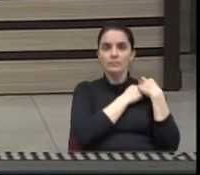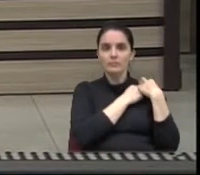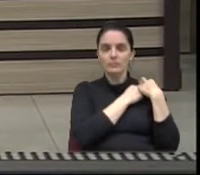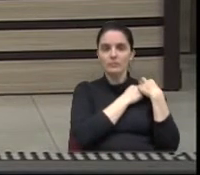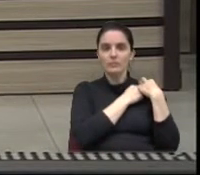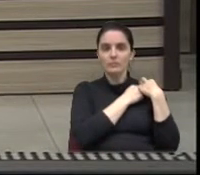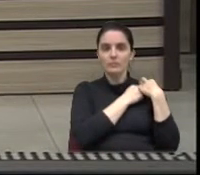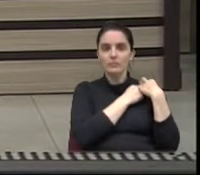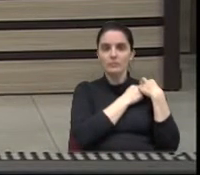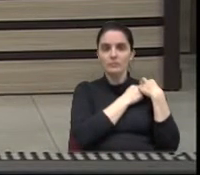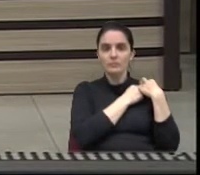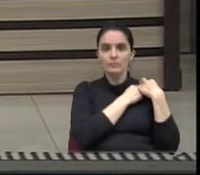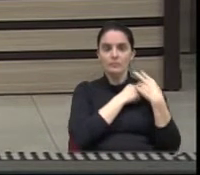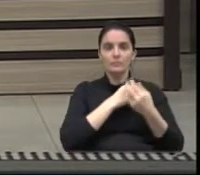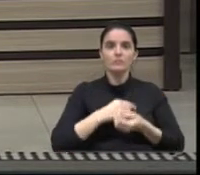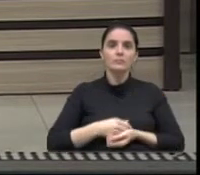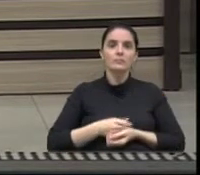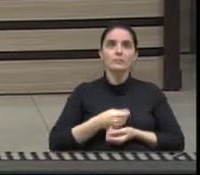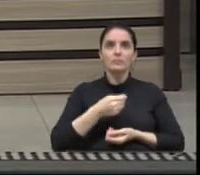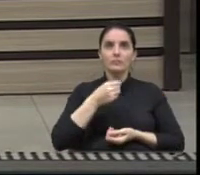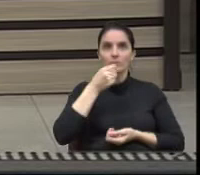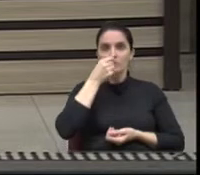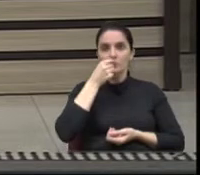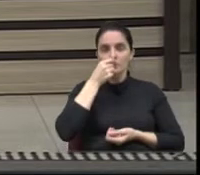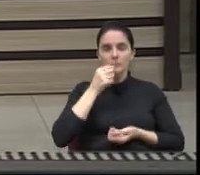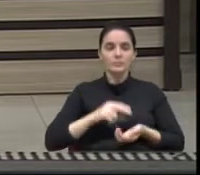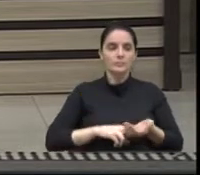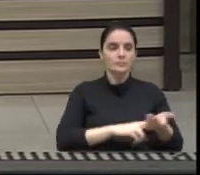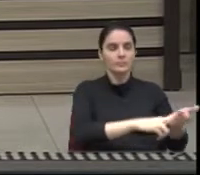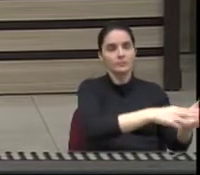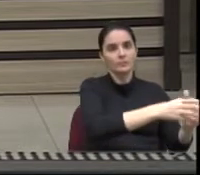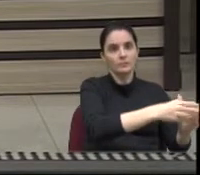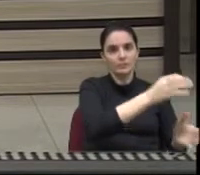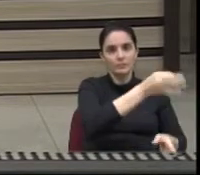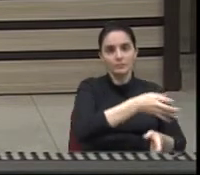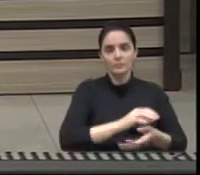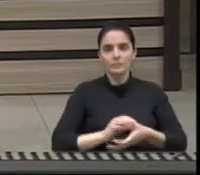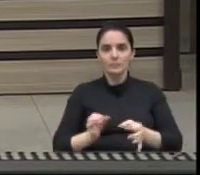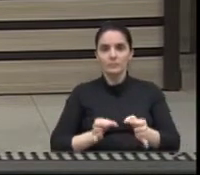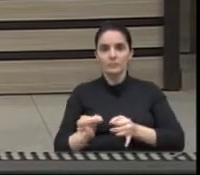Vereador Helder Lúcio de Oliveira. As